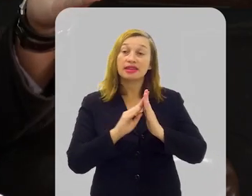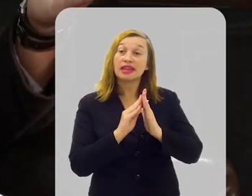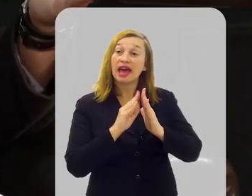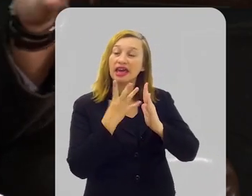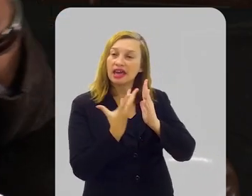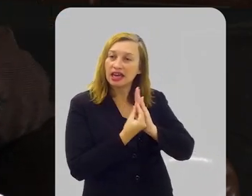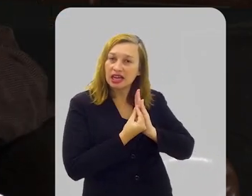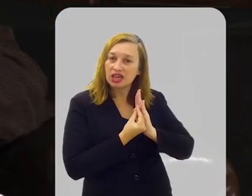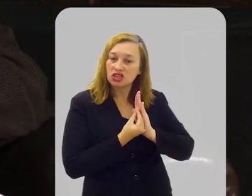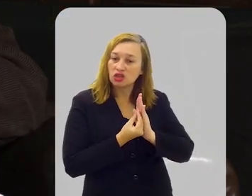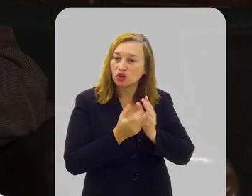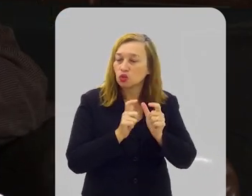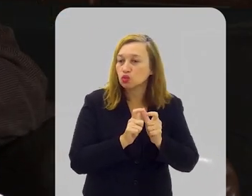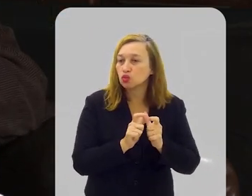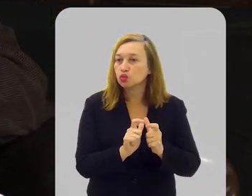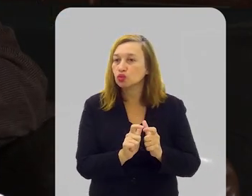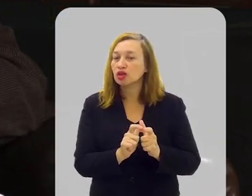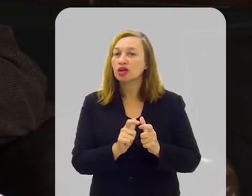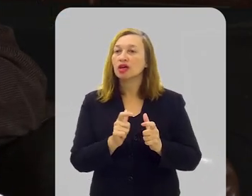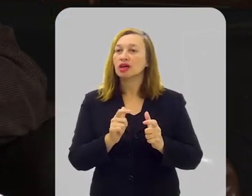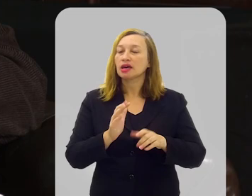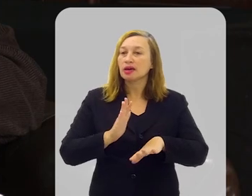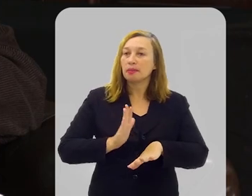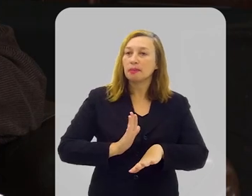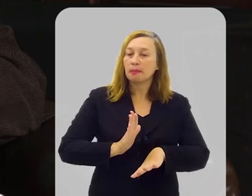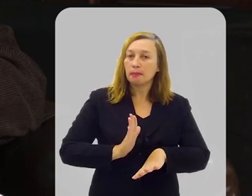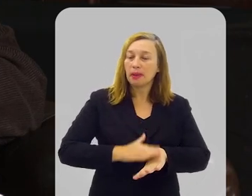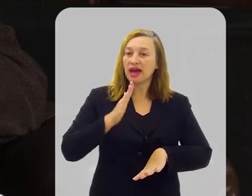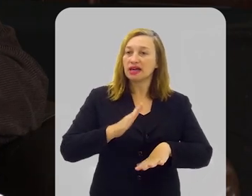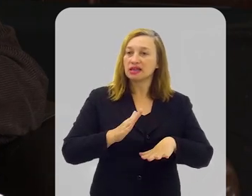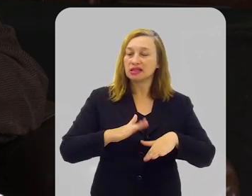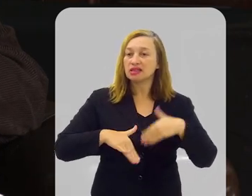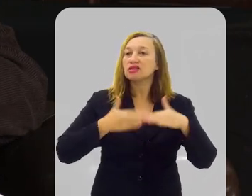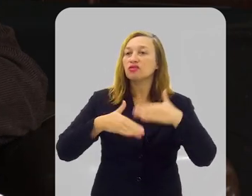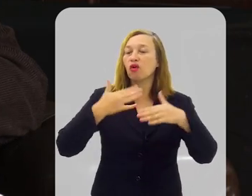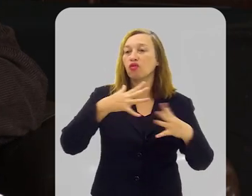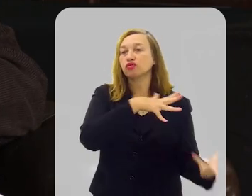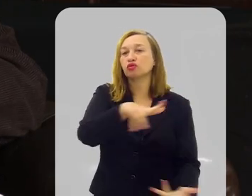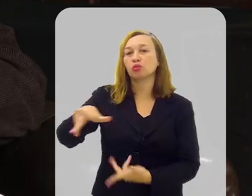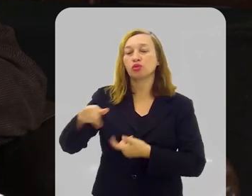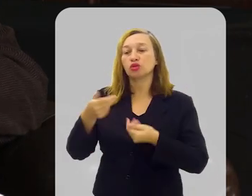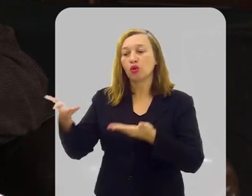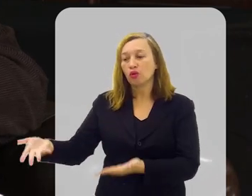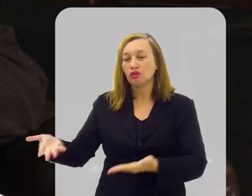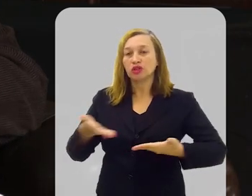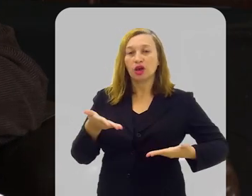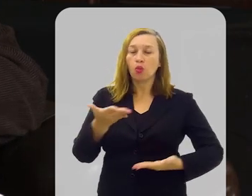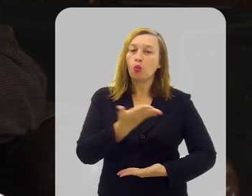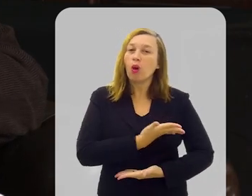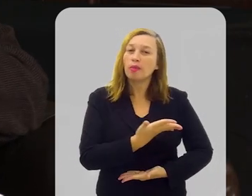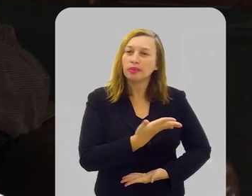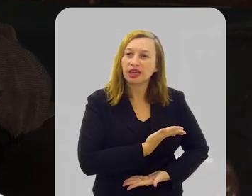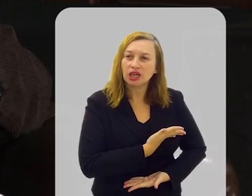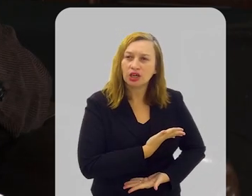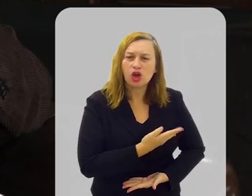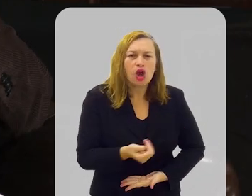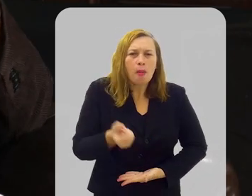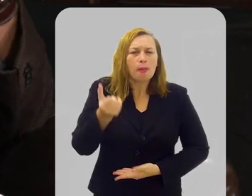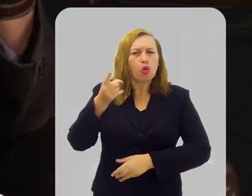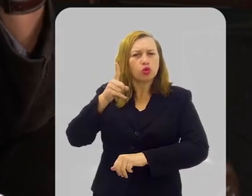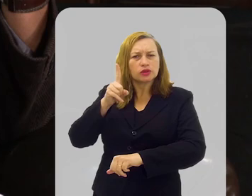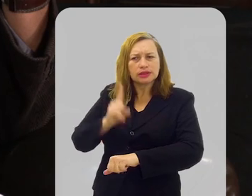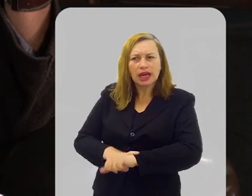igreja que mais cresce no mundo, eu trouxe um amigo, o homem que em